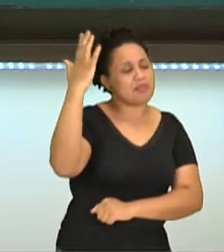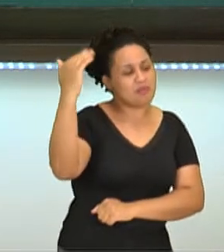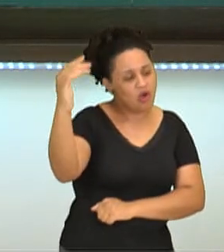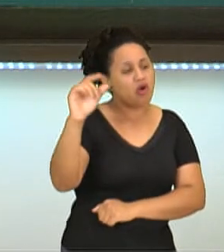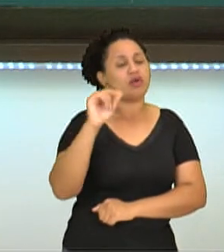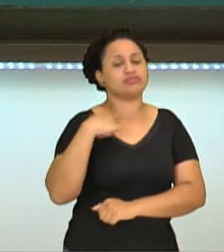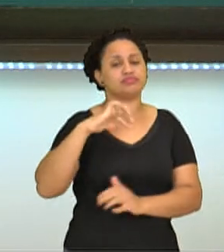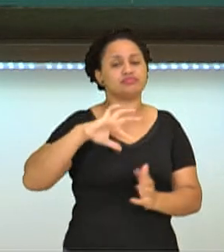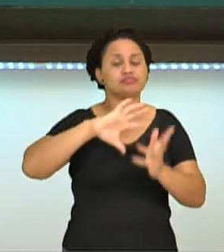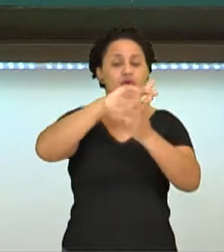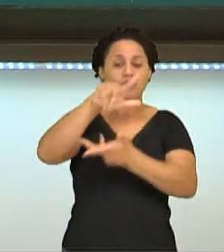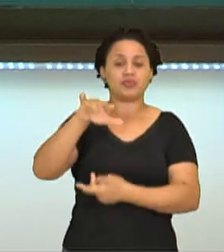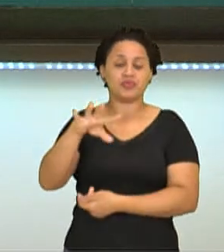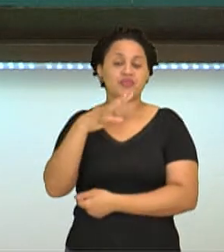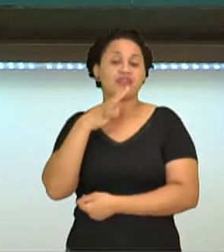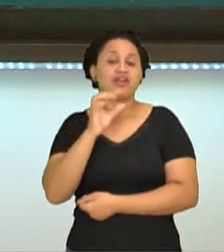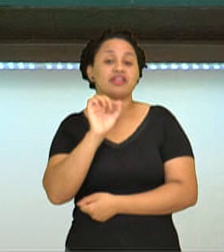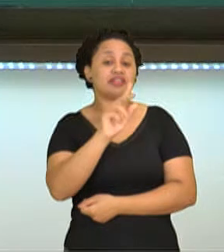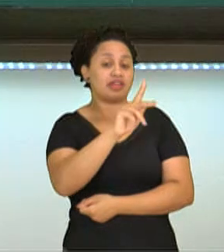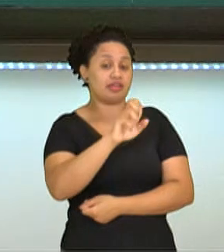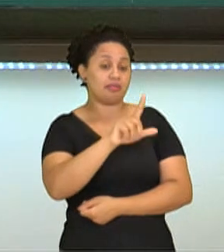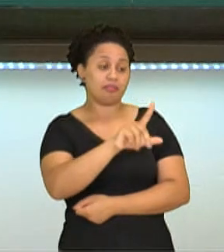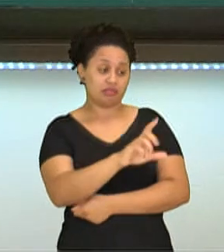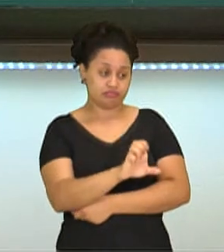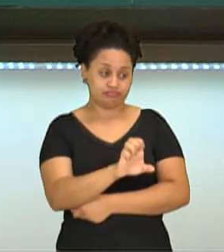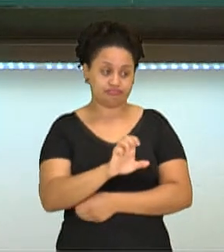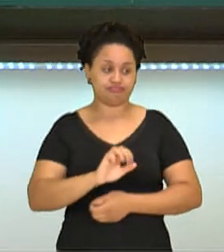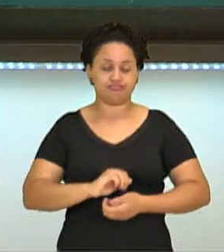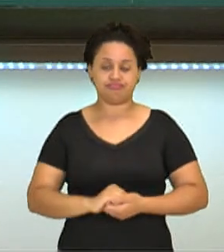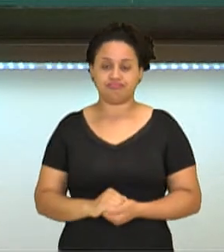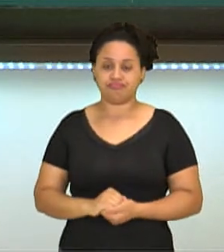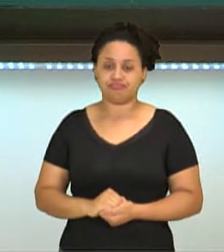famoso, mundialmente famoso, que é o Pelé.